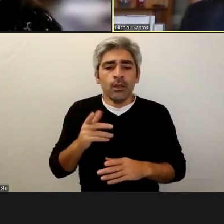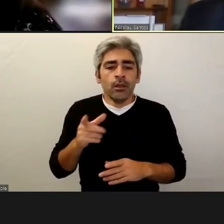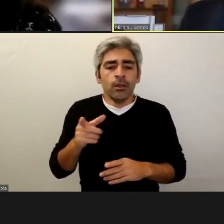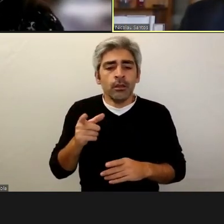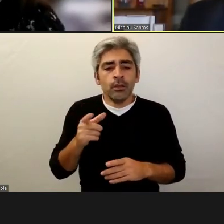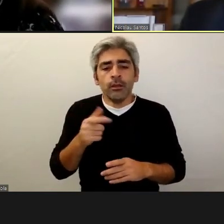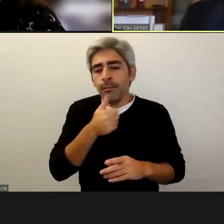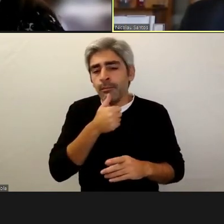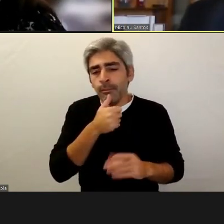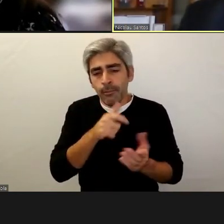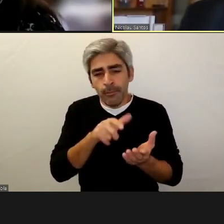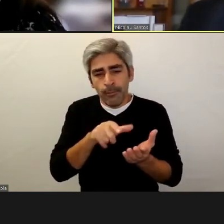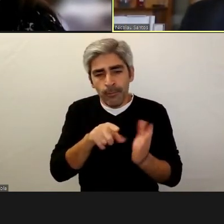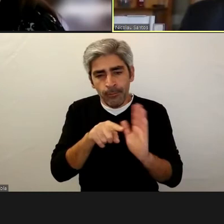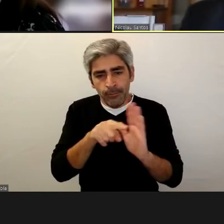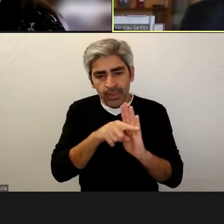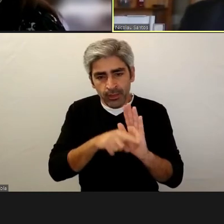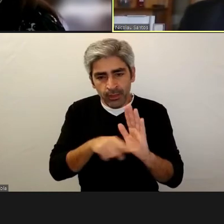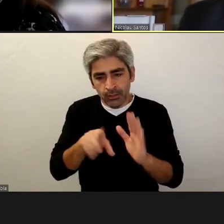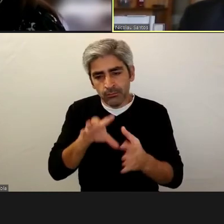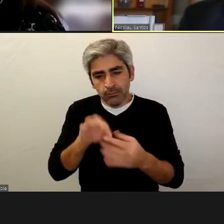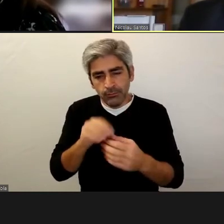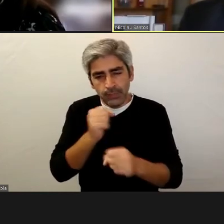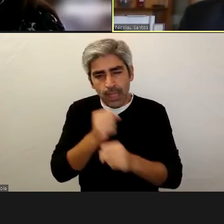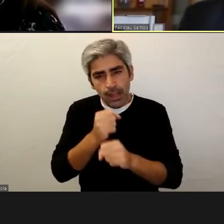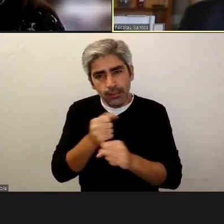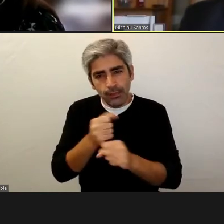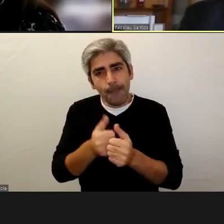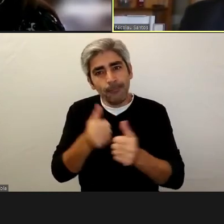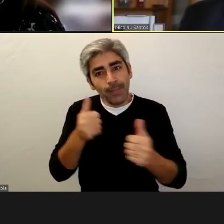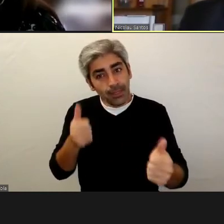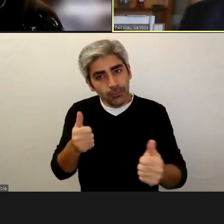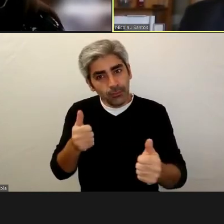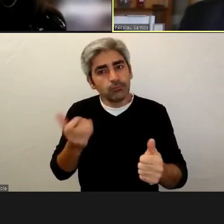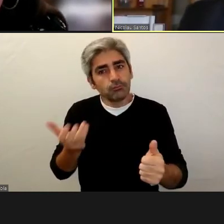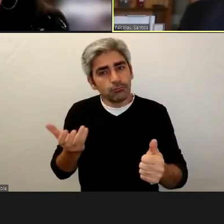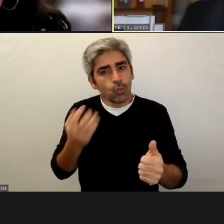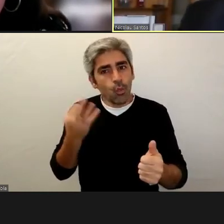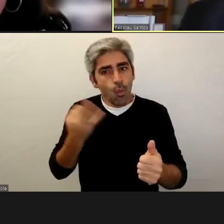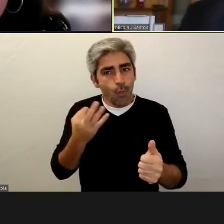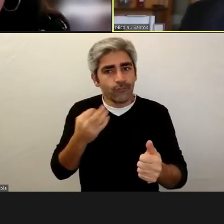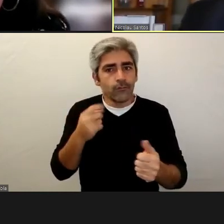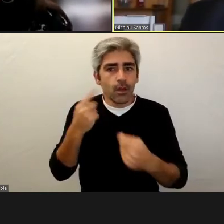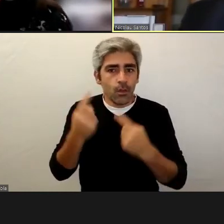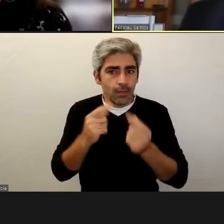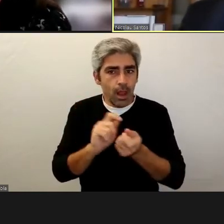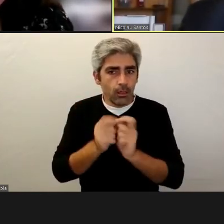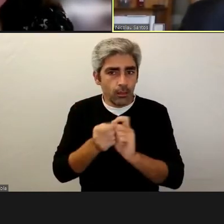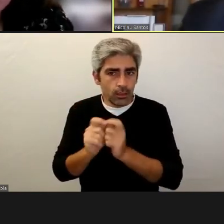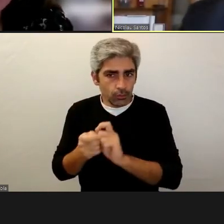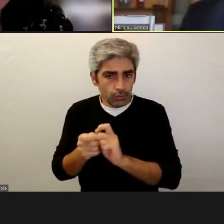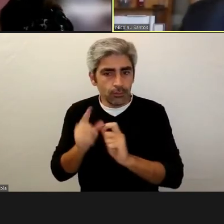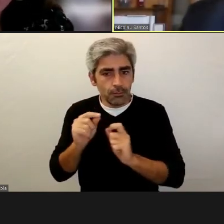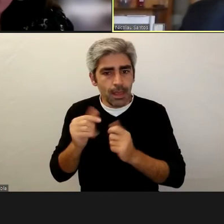tomar medidas relativamente ao teletrabalho, ou seja, houve alterações e houve limitações